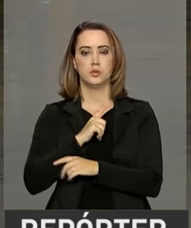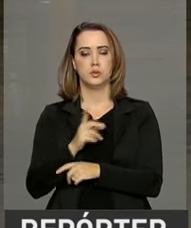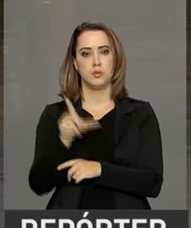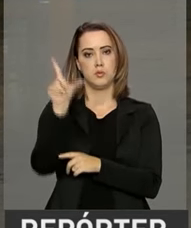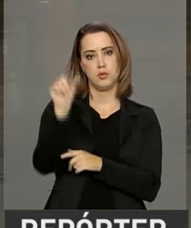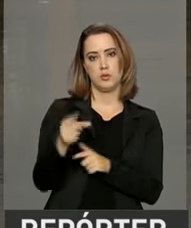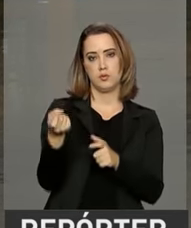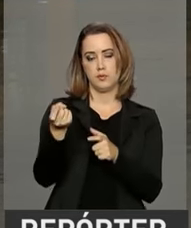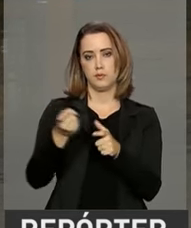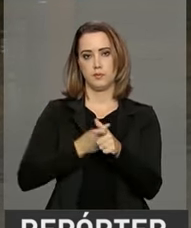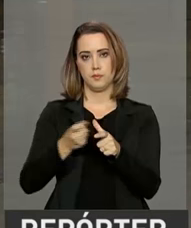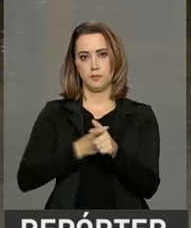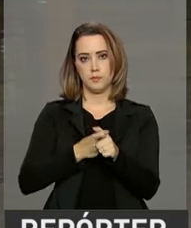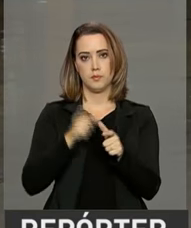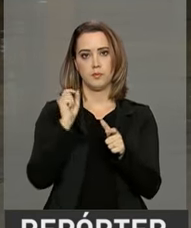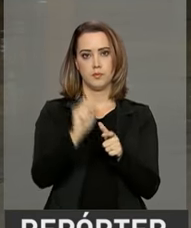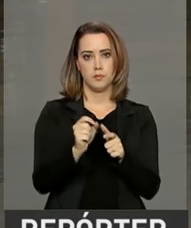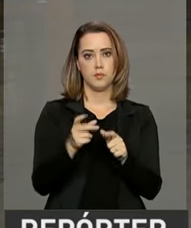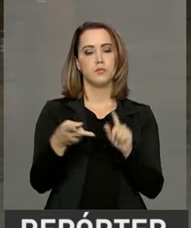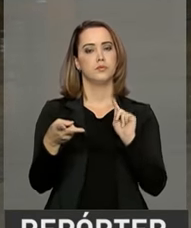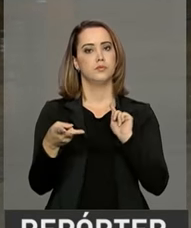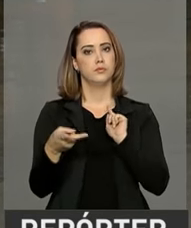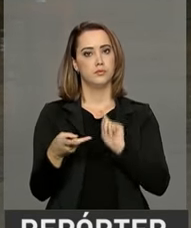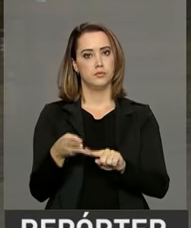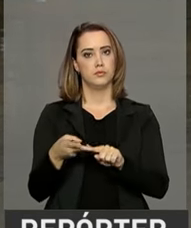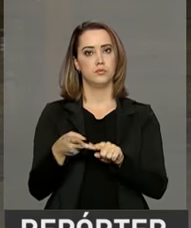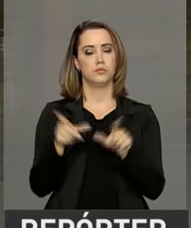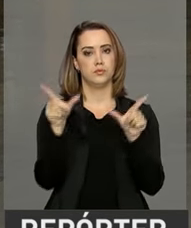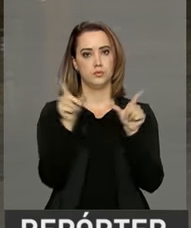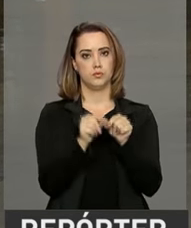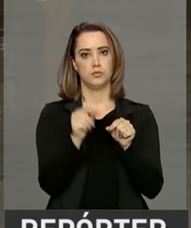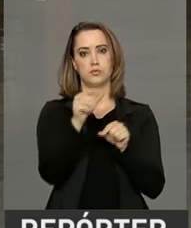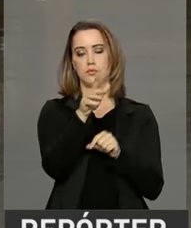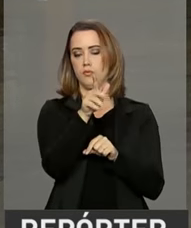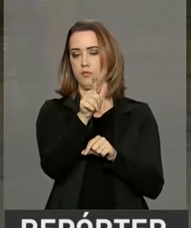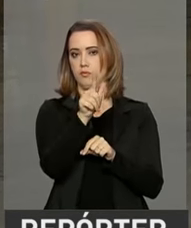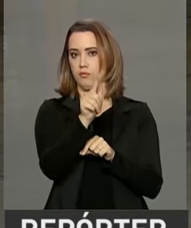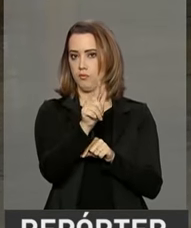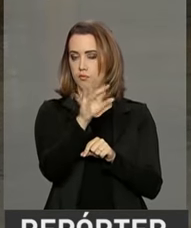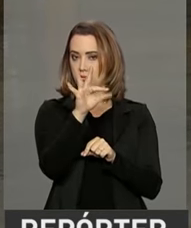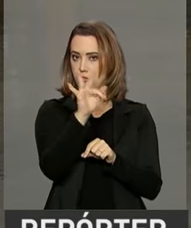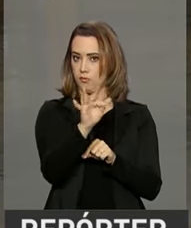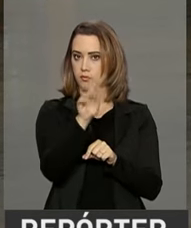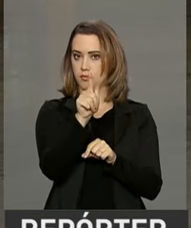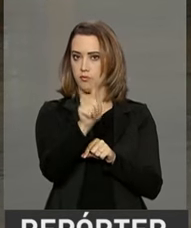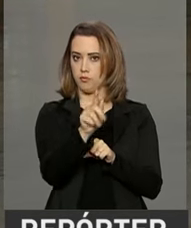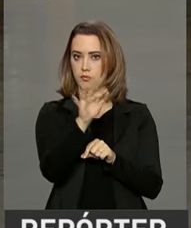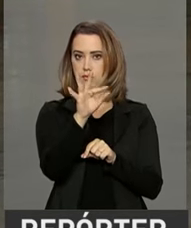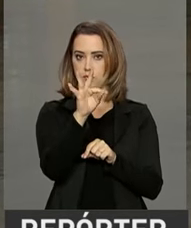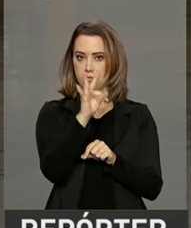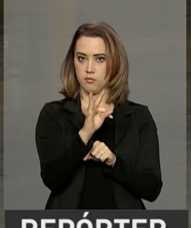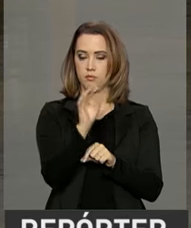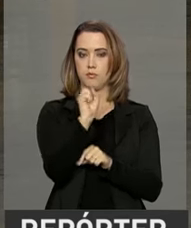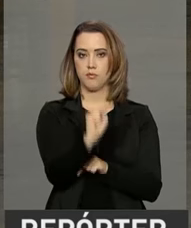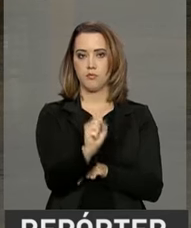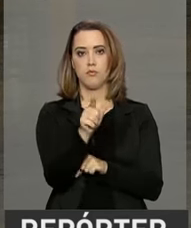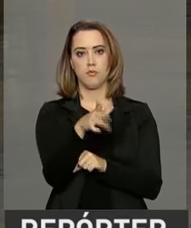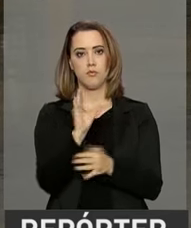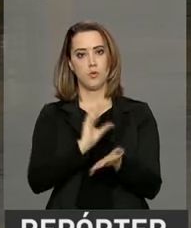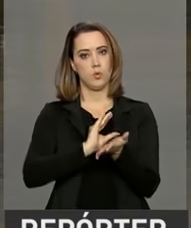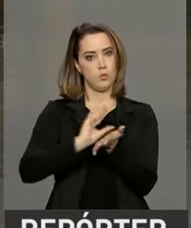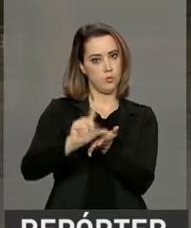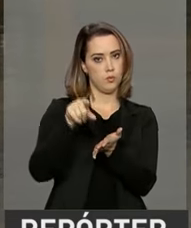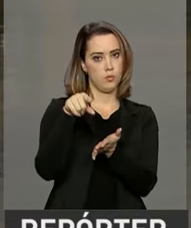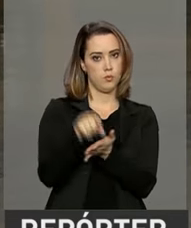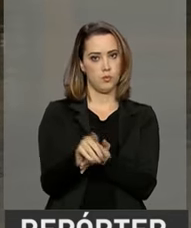possibilidade do fundo de investimento ligado ao fundo de garantia do tempo de serviço financiar com os cerca de R bilhões deais que tem em